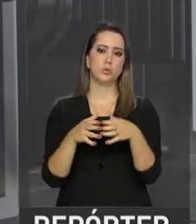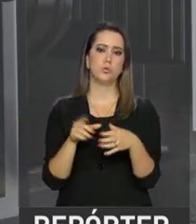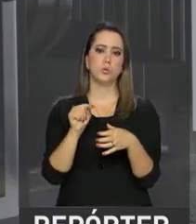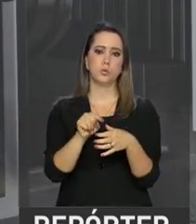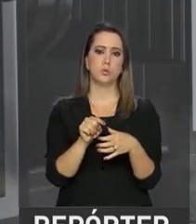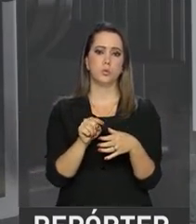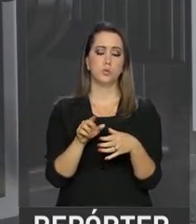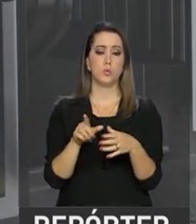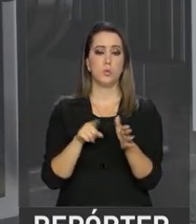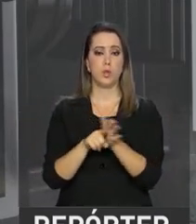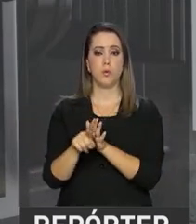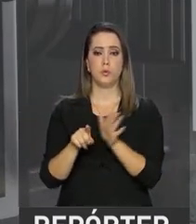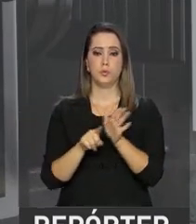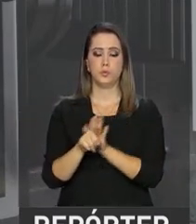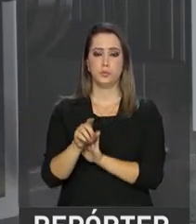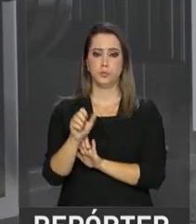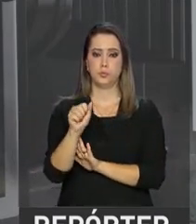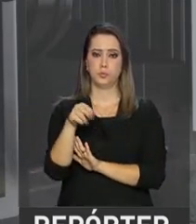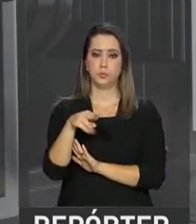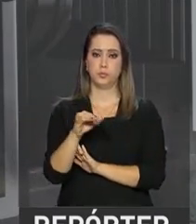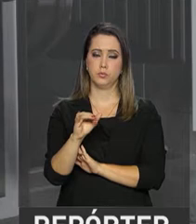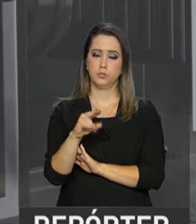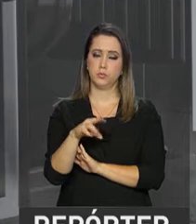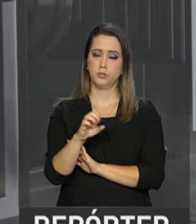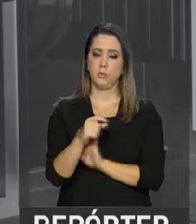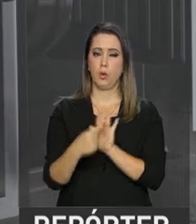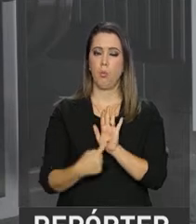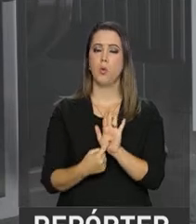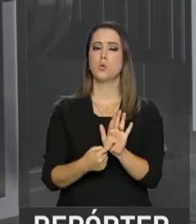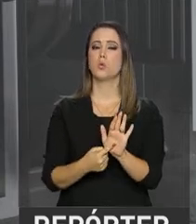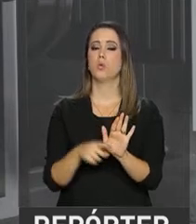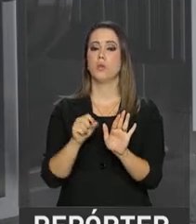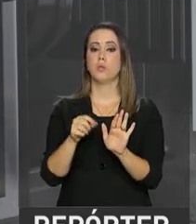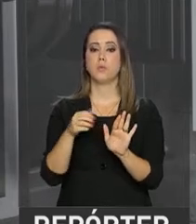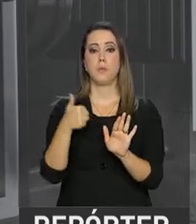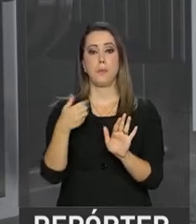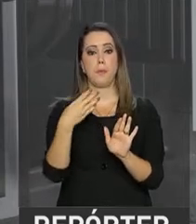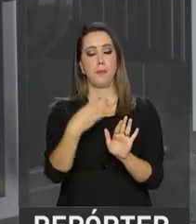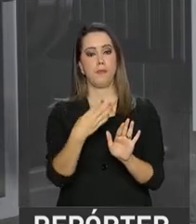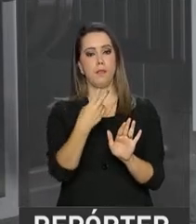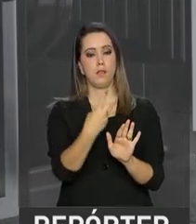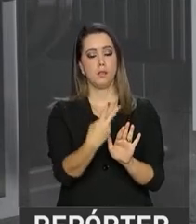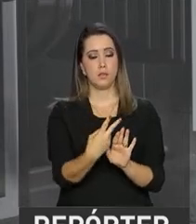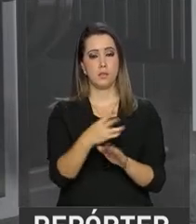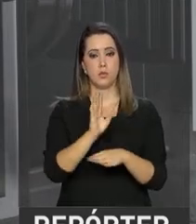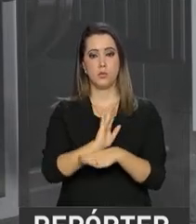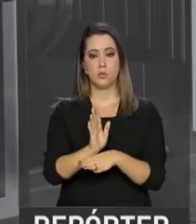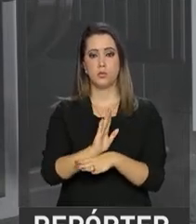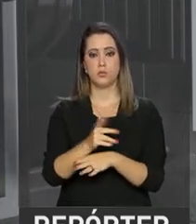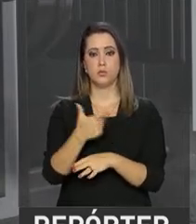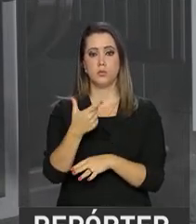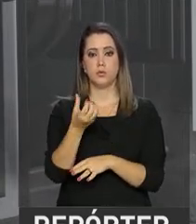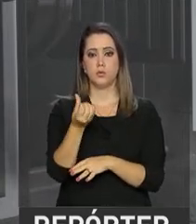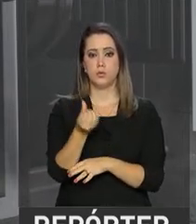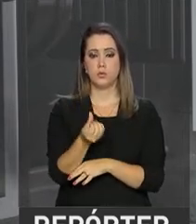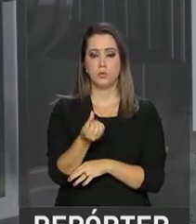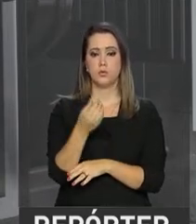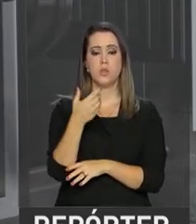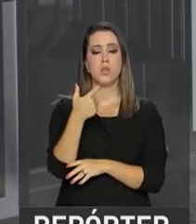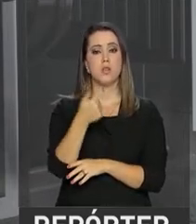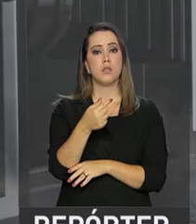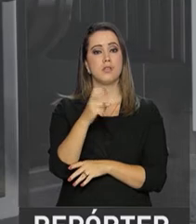país uma pesquisa da ancine mostrou que dos 142 filmes lançados comercialmente em 2016